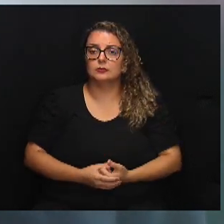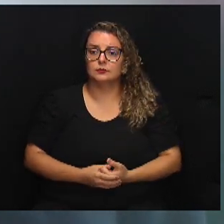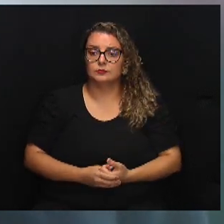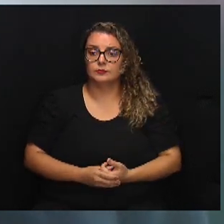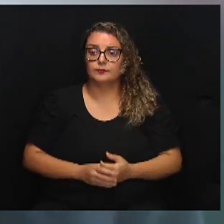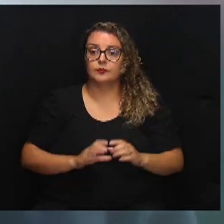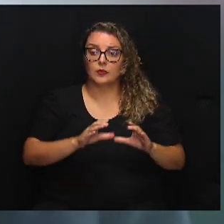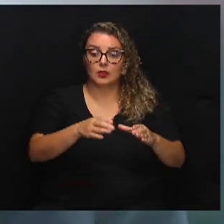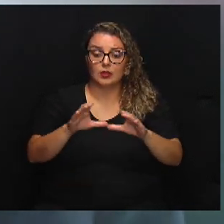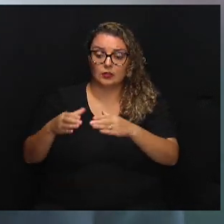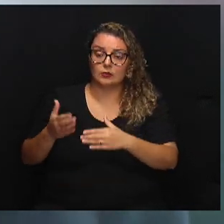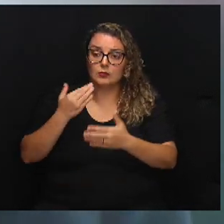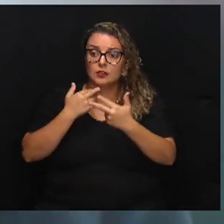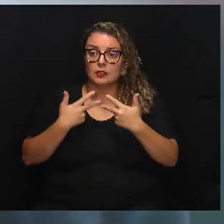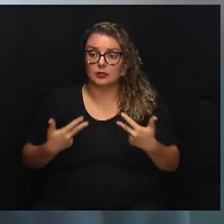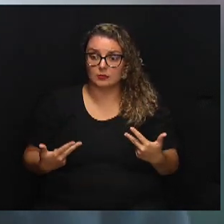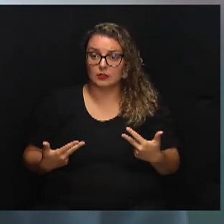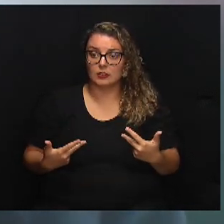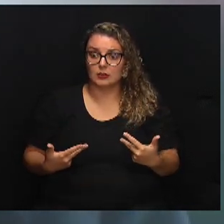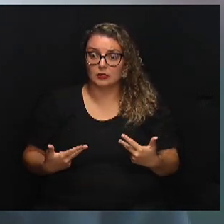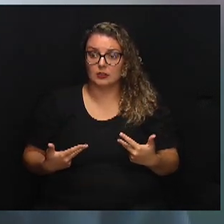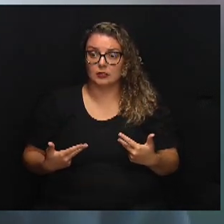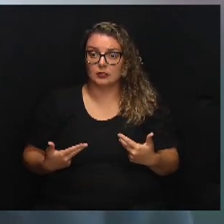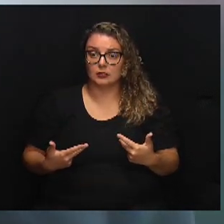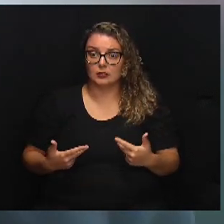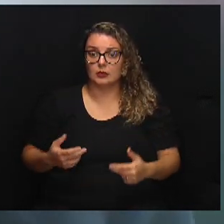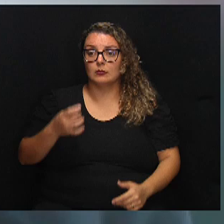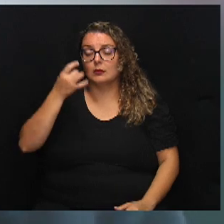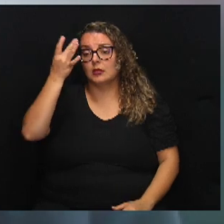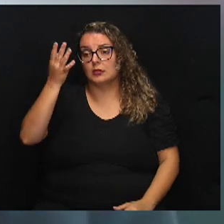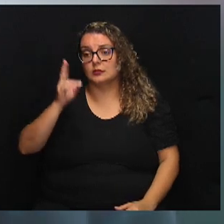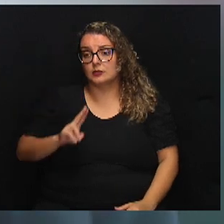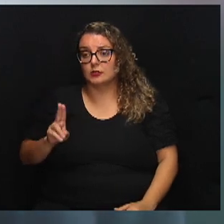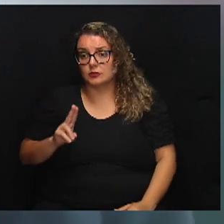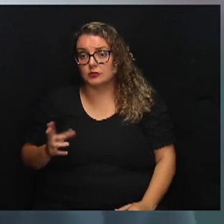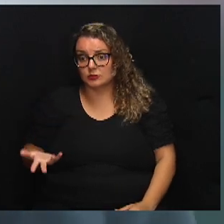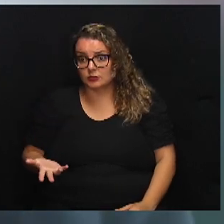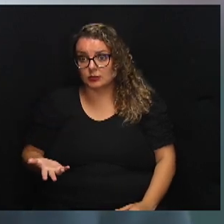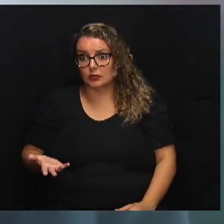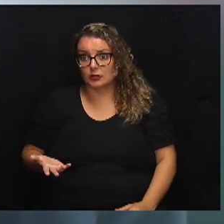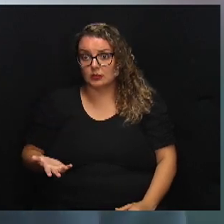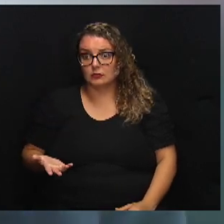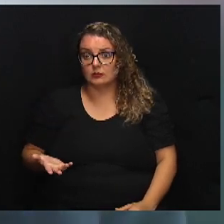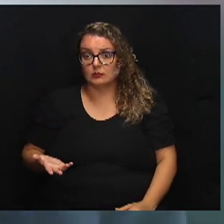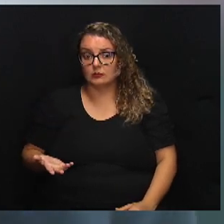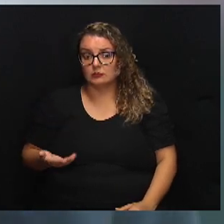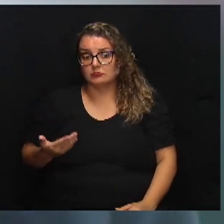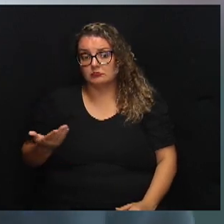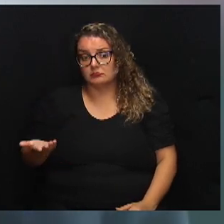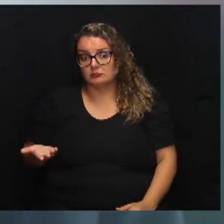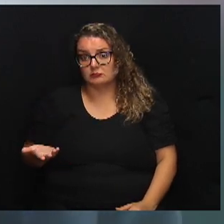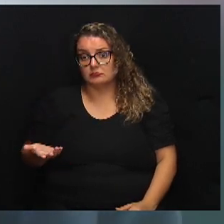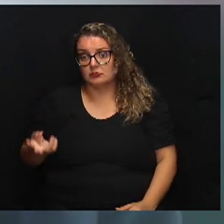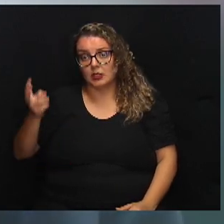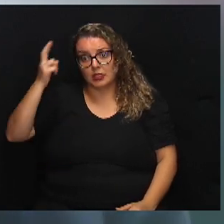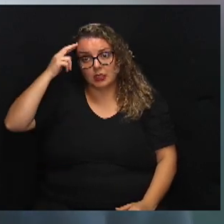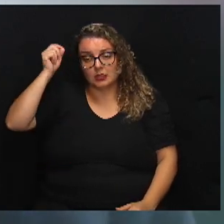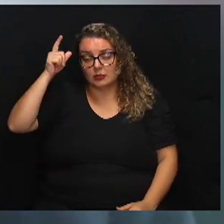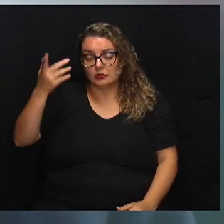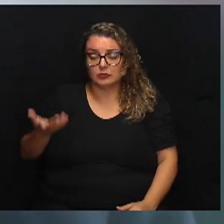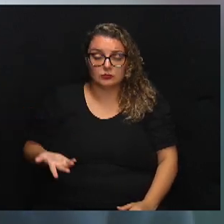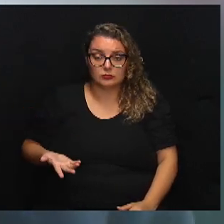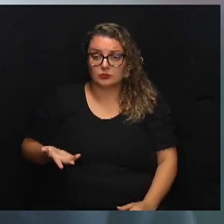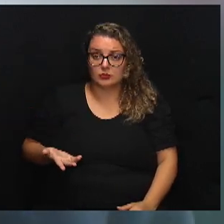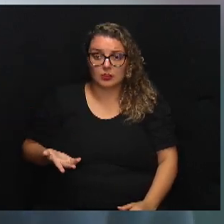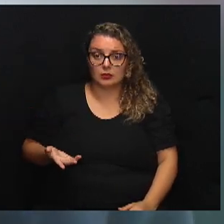grupos alimentares que são mais fáceis de ser obtidos ou que são da cultura, não é,